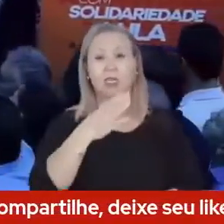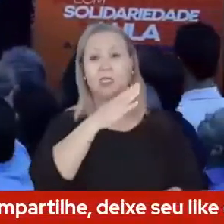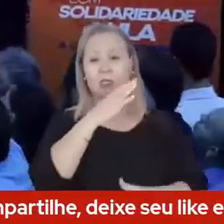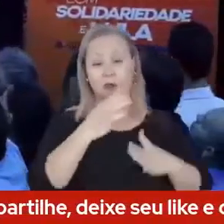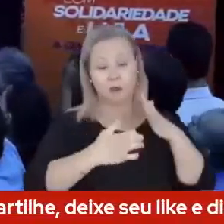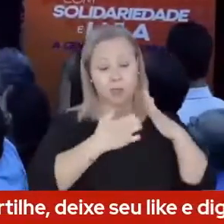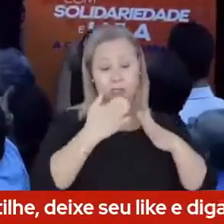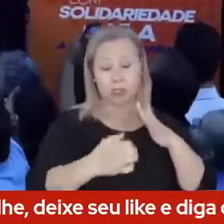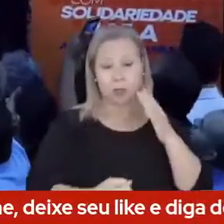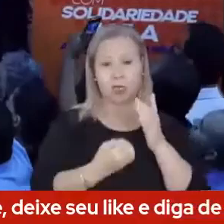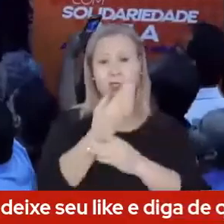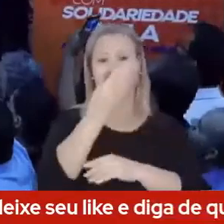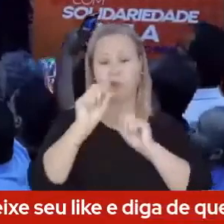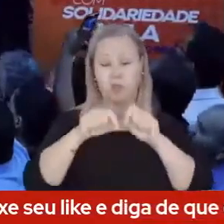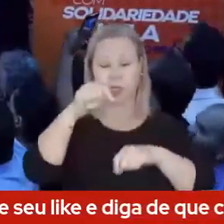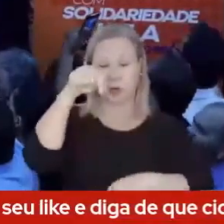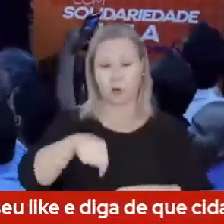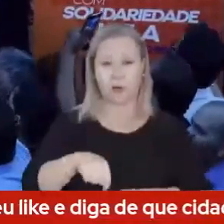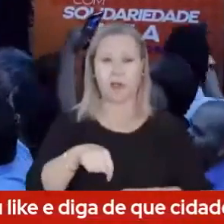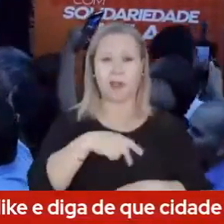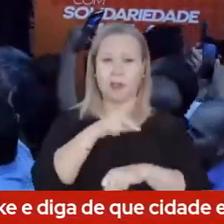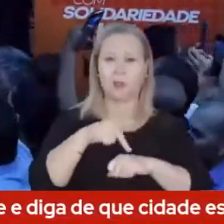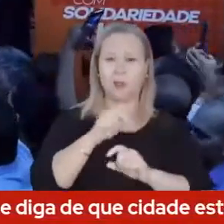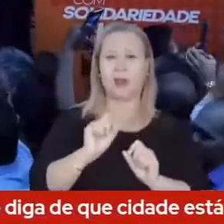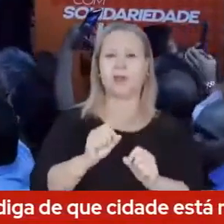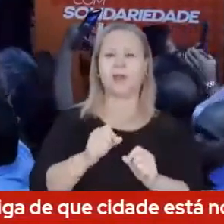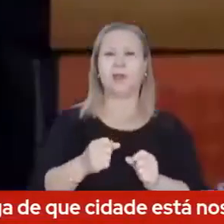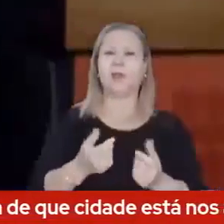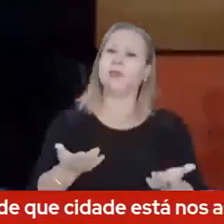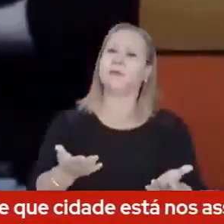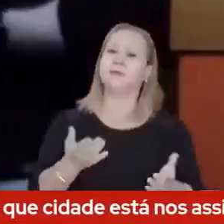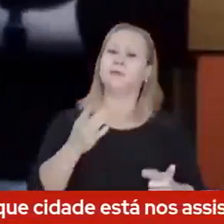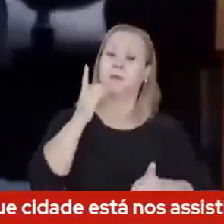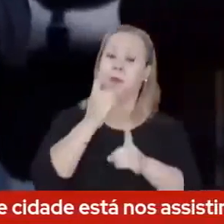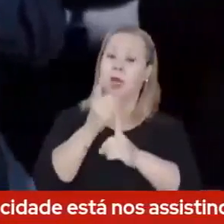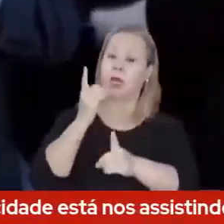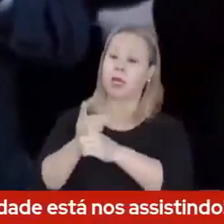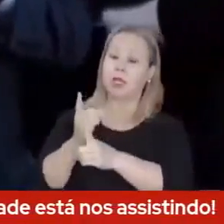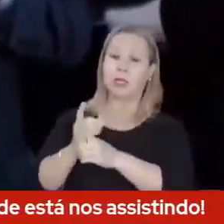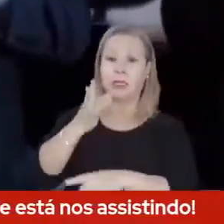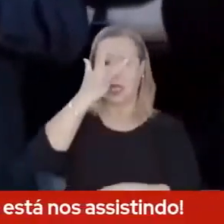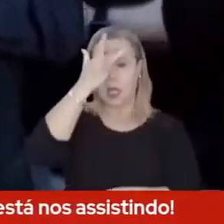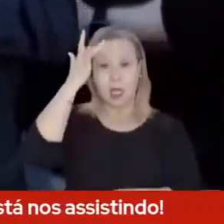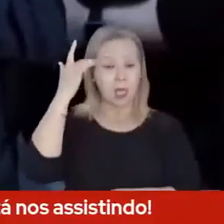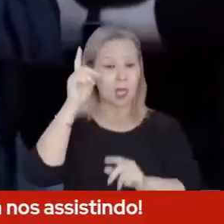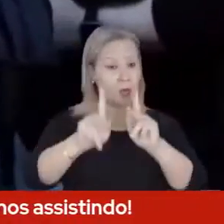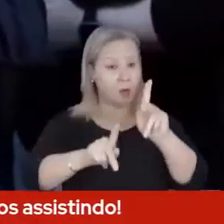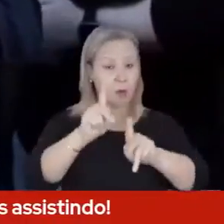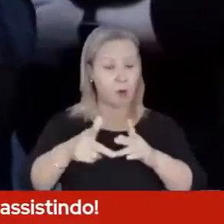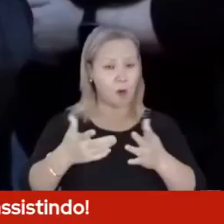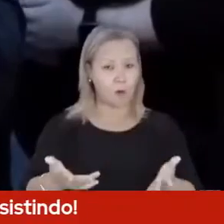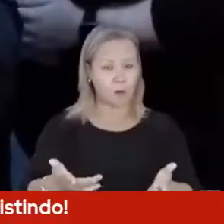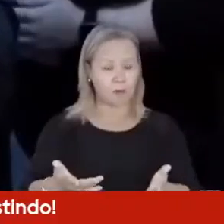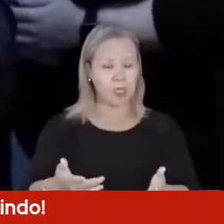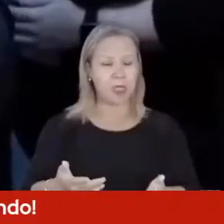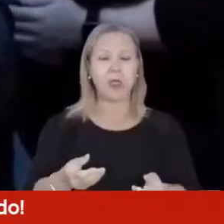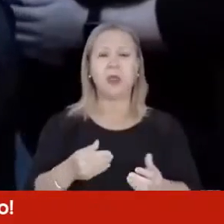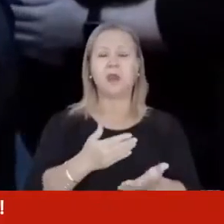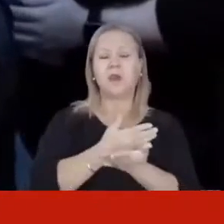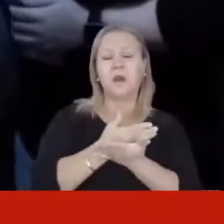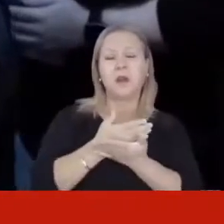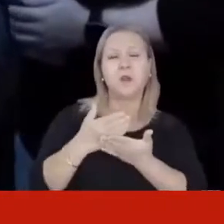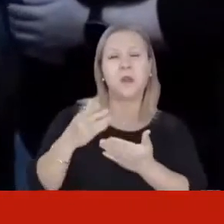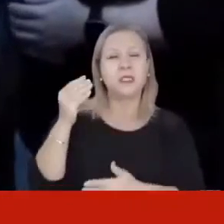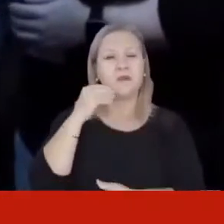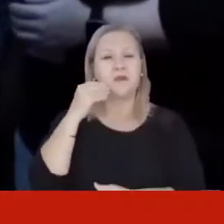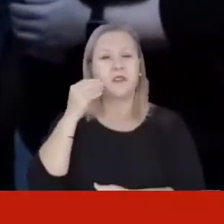para atender a demanda da própria Petrobras. Na hora que eles começam a desmontar a Petrobras está